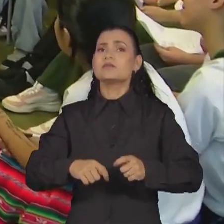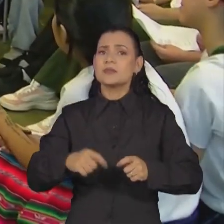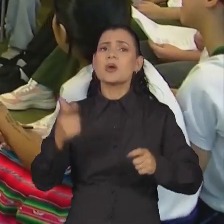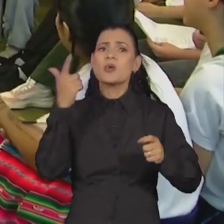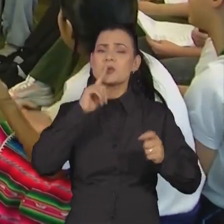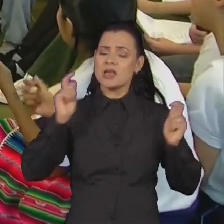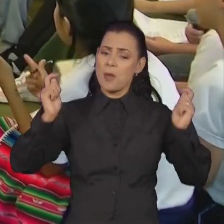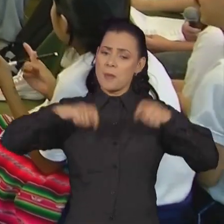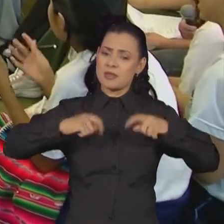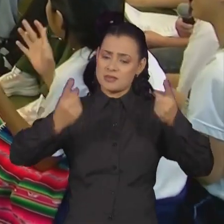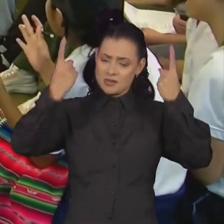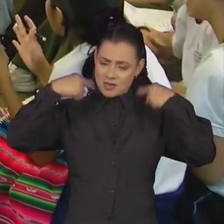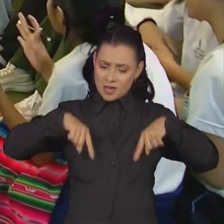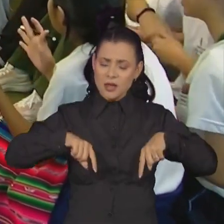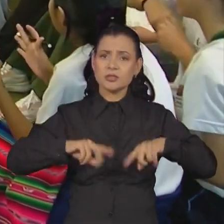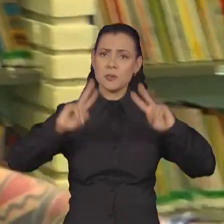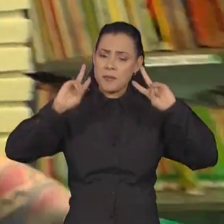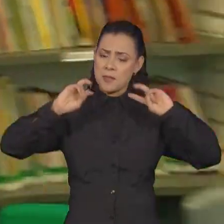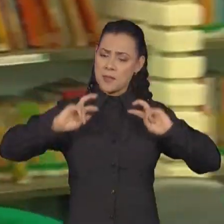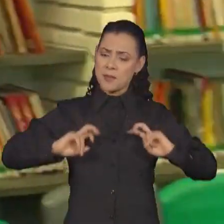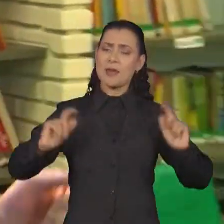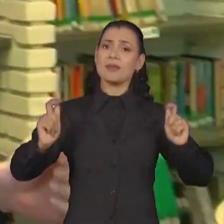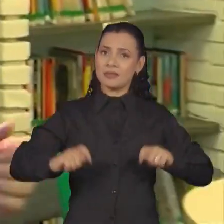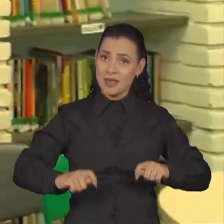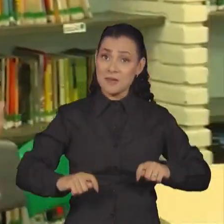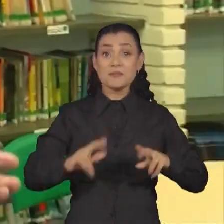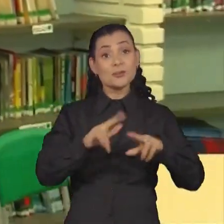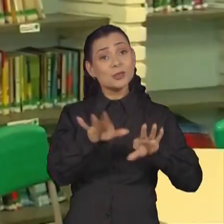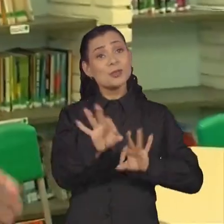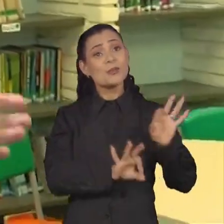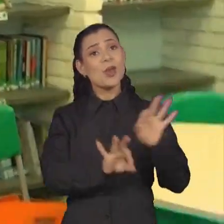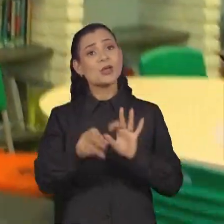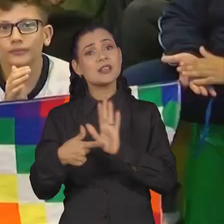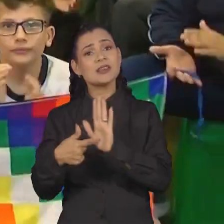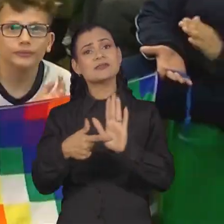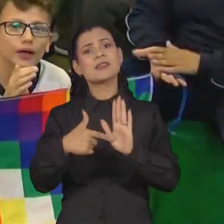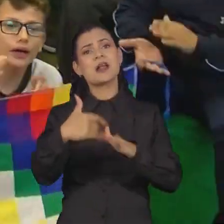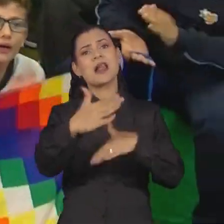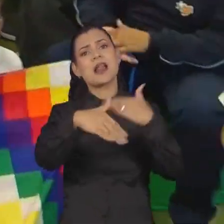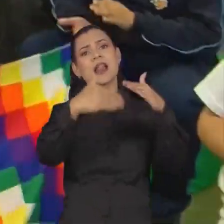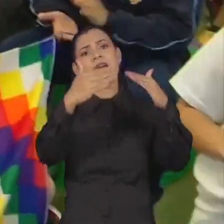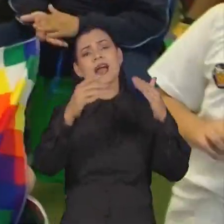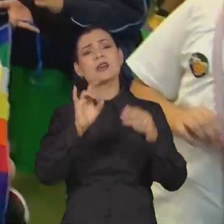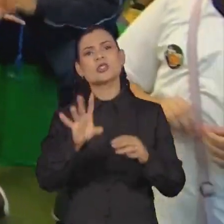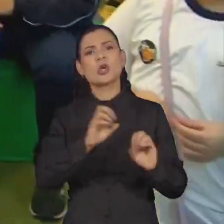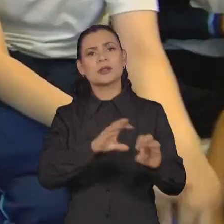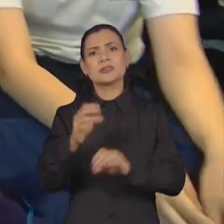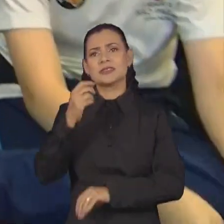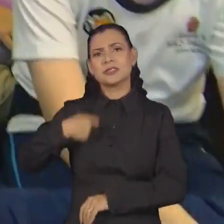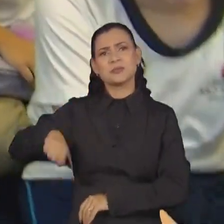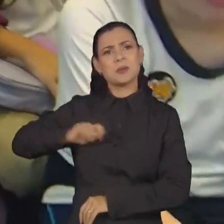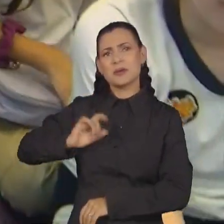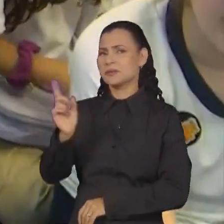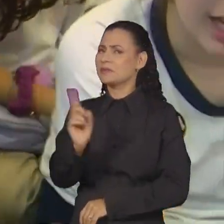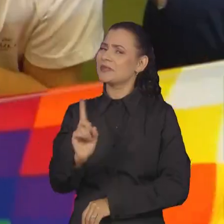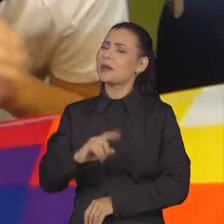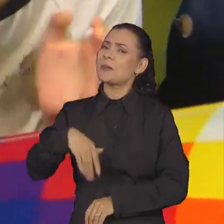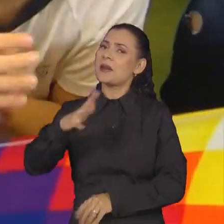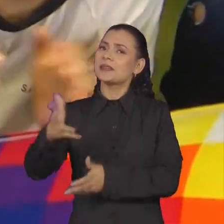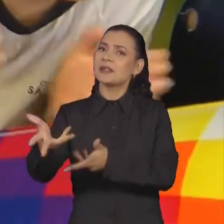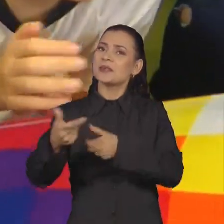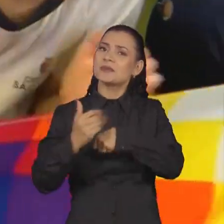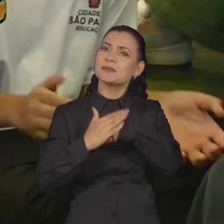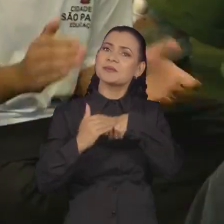todas as suas capacidades, as suas habilidades. E assim, o projeto vai além do ensino do espanhol. Ele integra